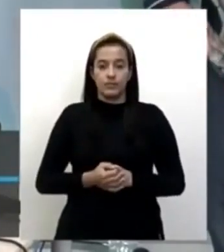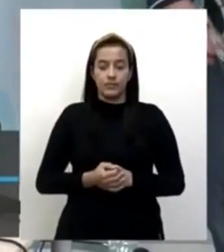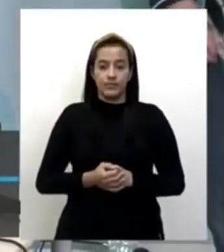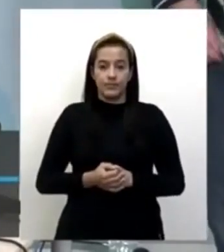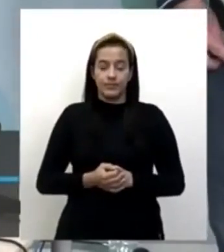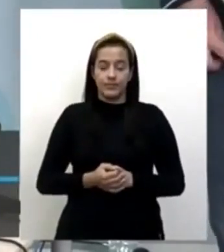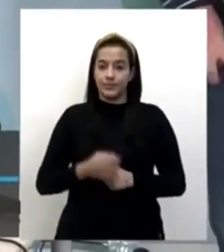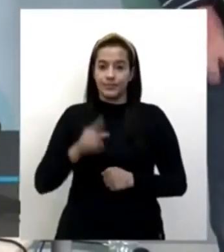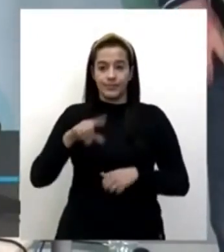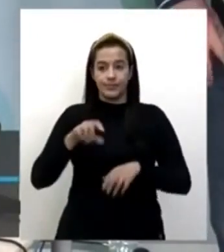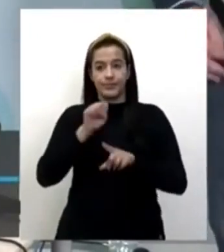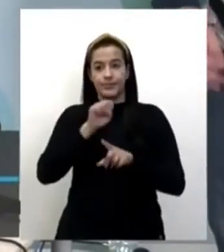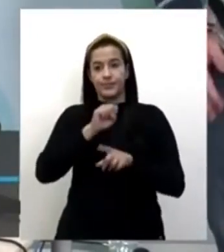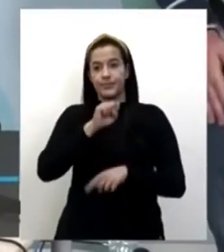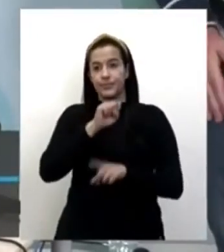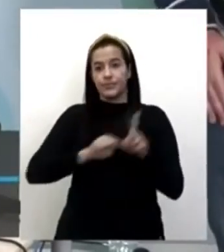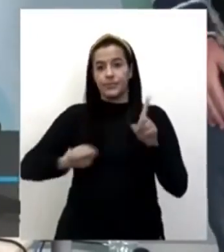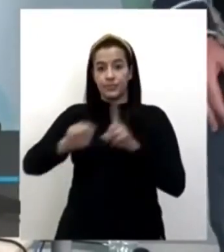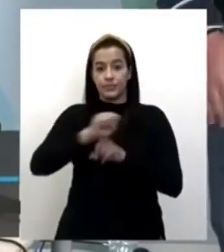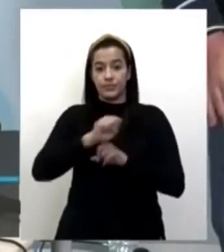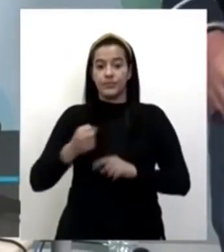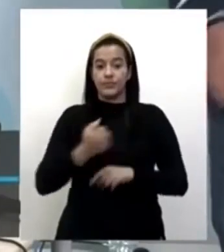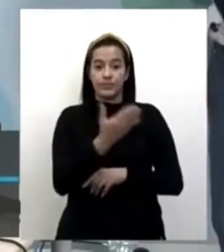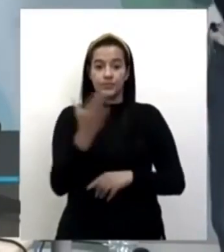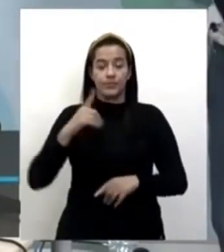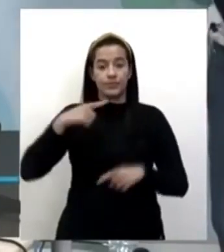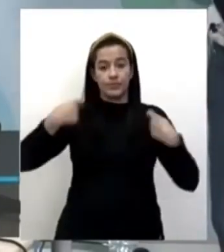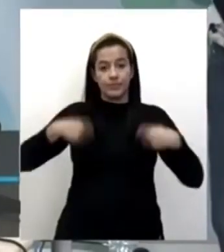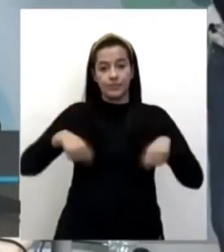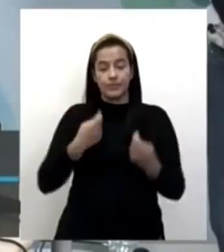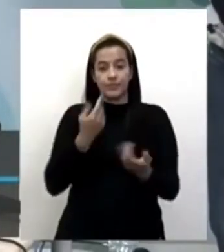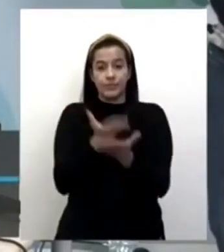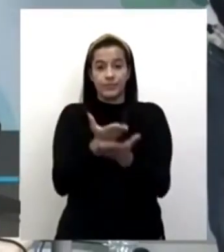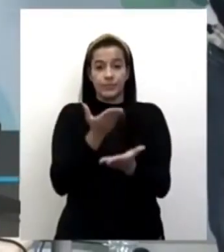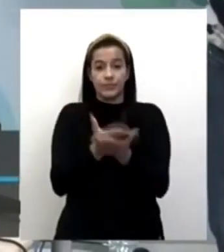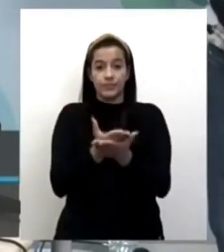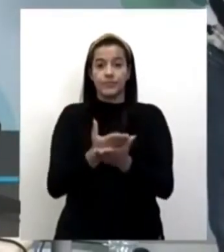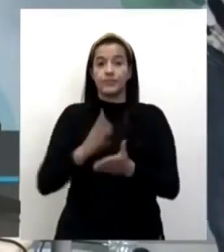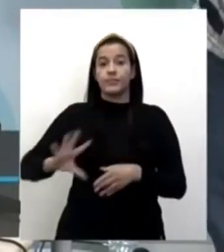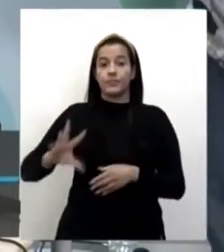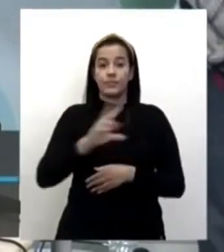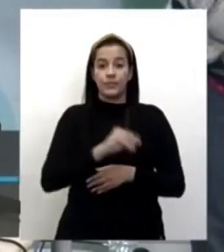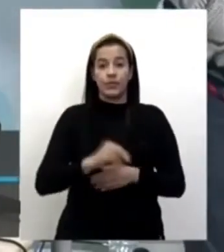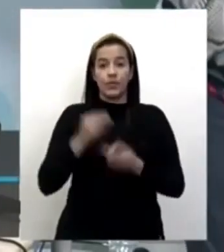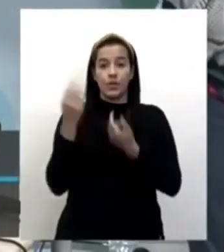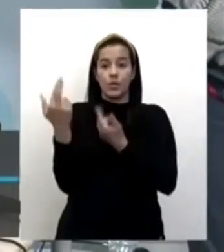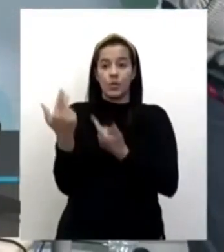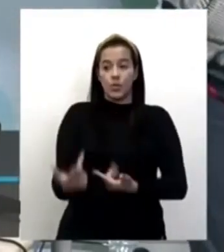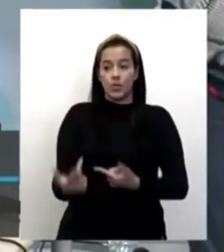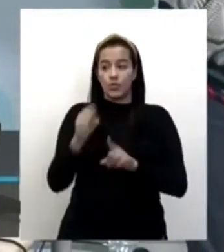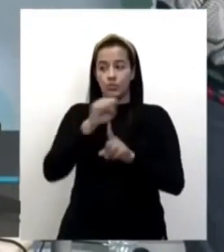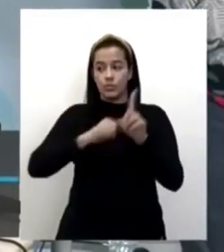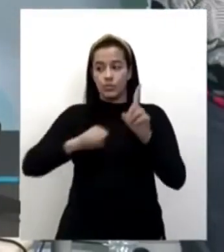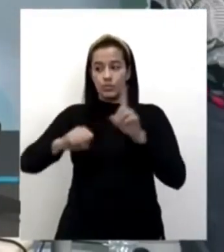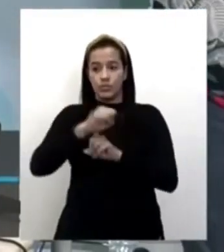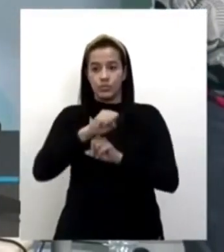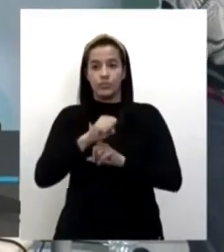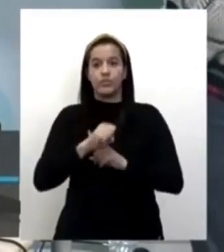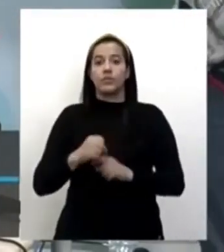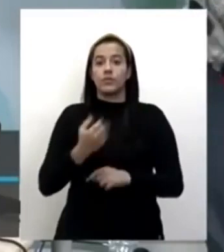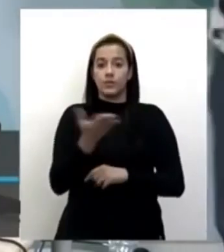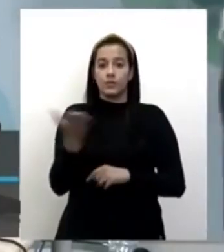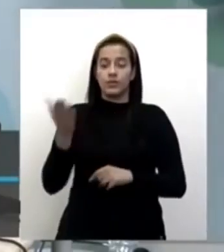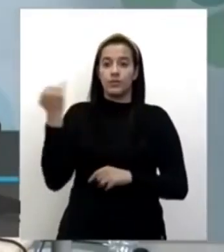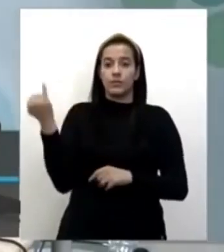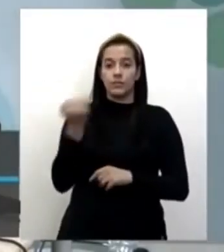em sociologia, vocês devem ter estudado a questão da desigualdade econômica e social. Então, uma questão